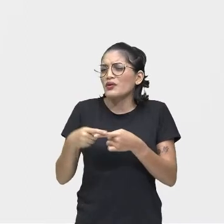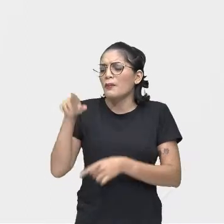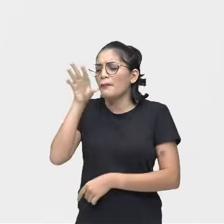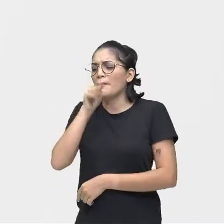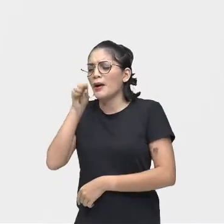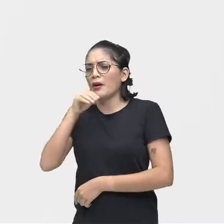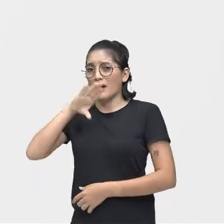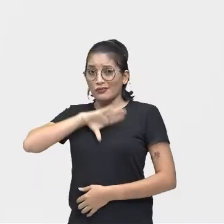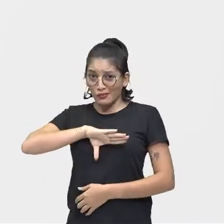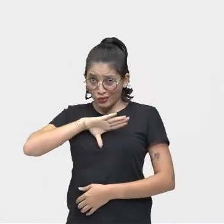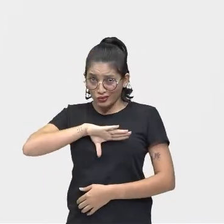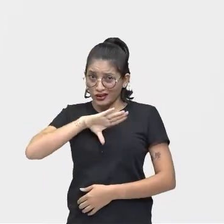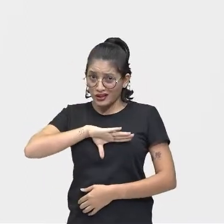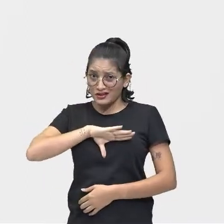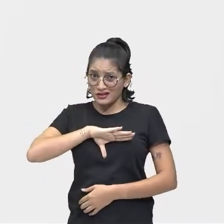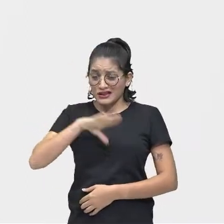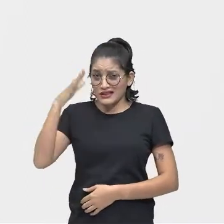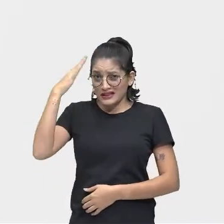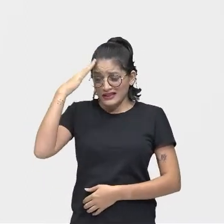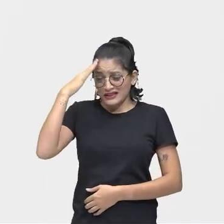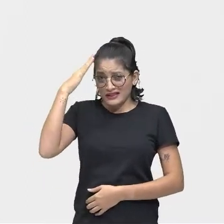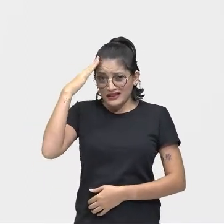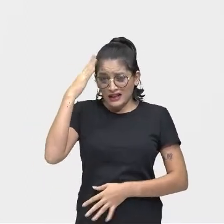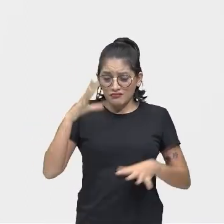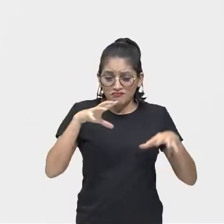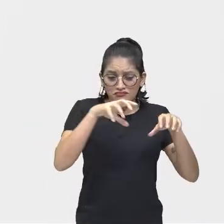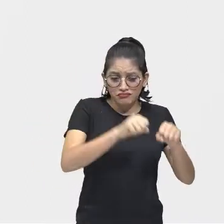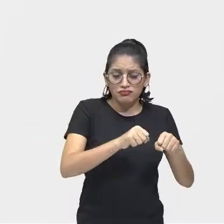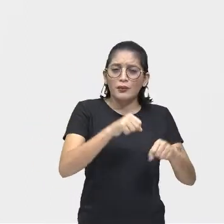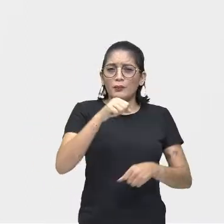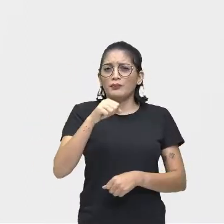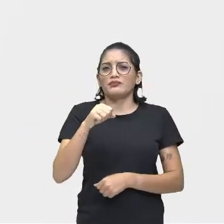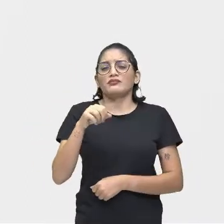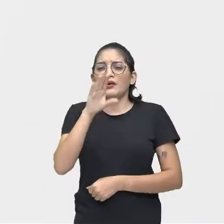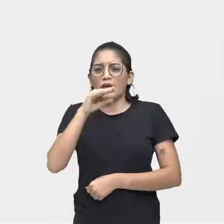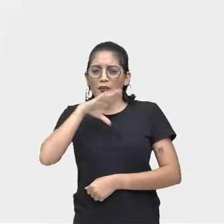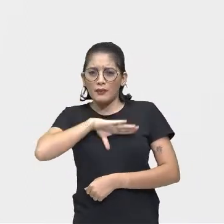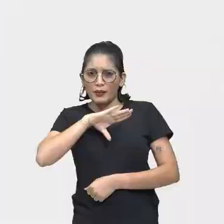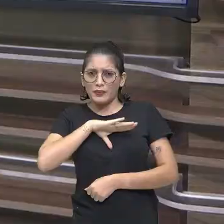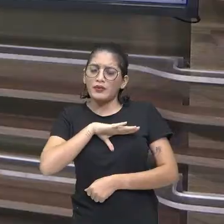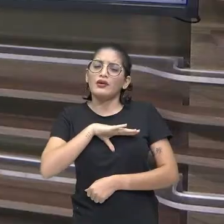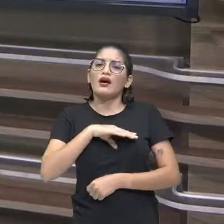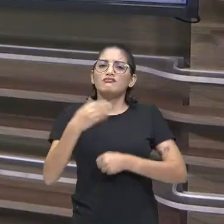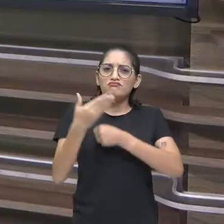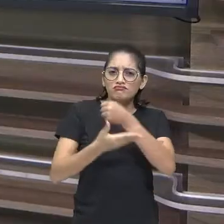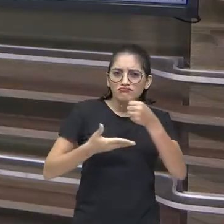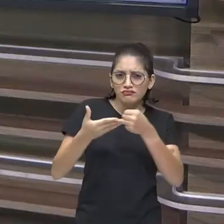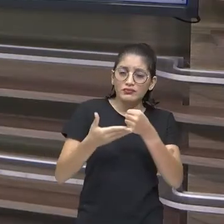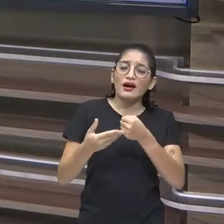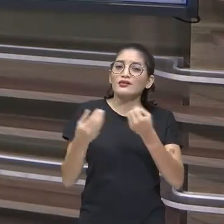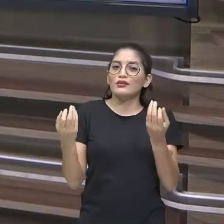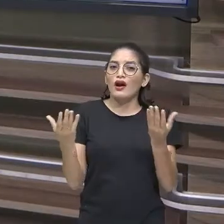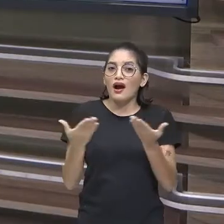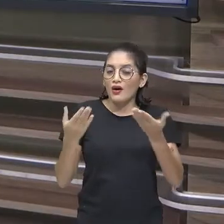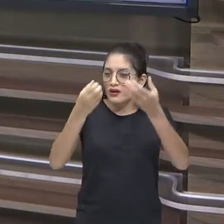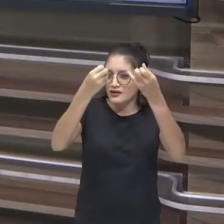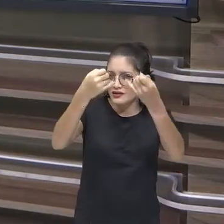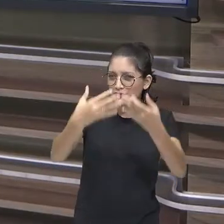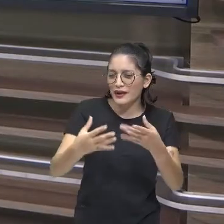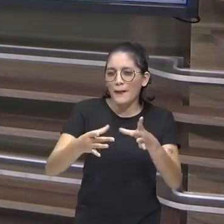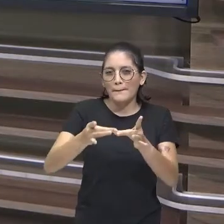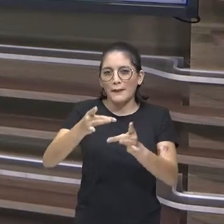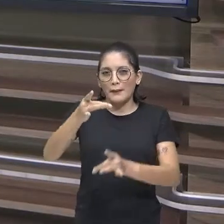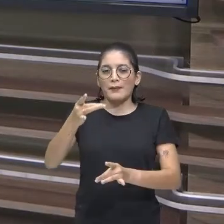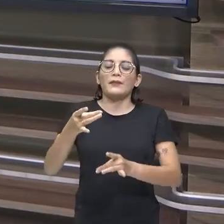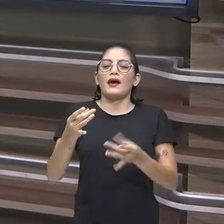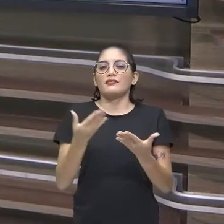português? Porque a gente sabe que a colonização da Amazônia foi feita por português. É em cima disso que a gente vai começar a compreender a